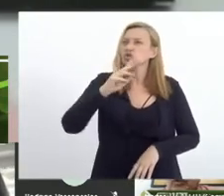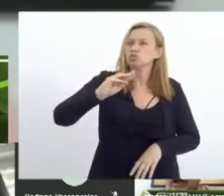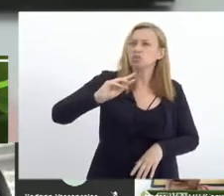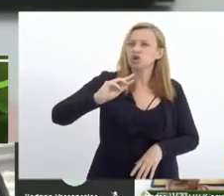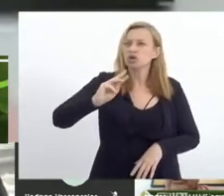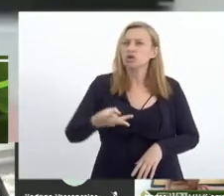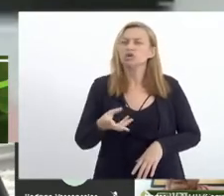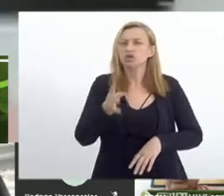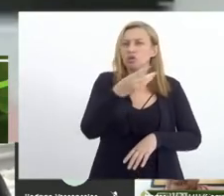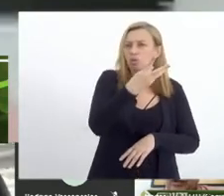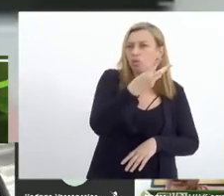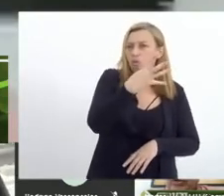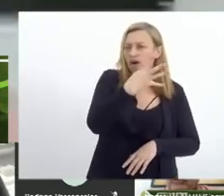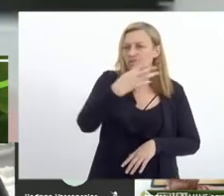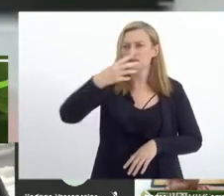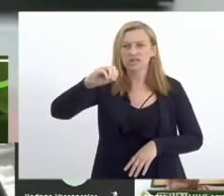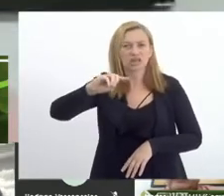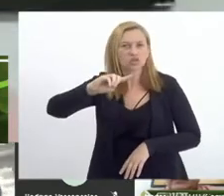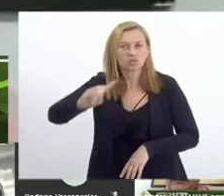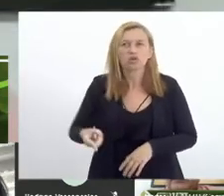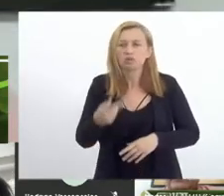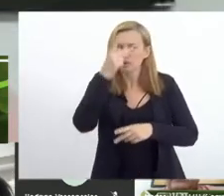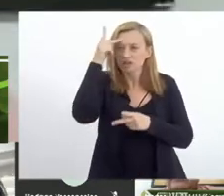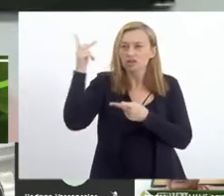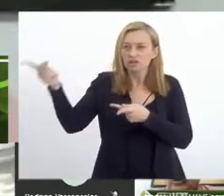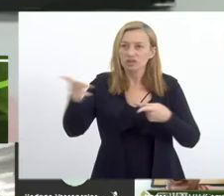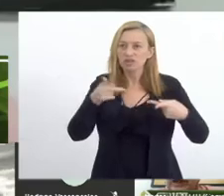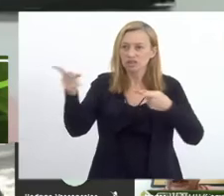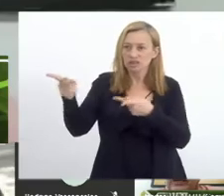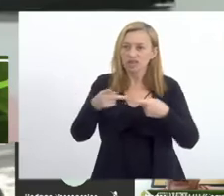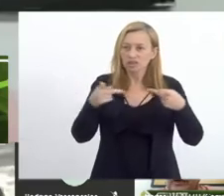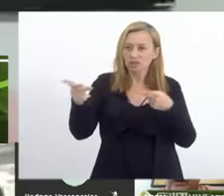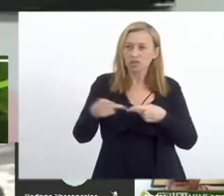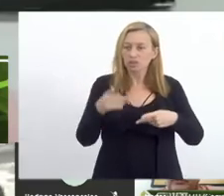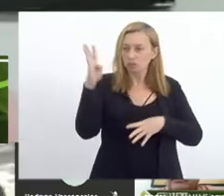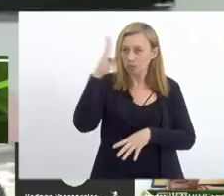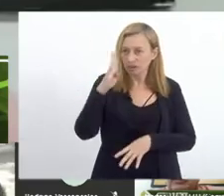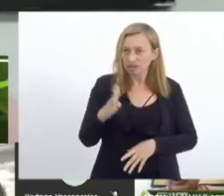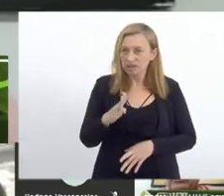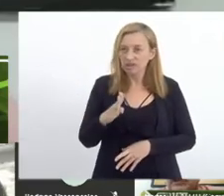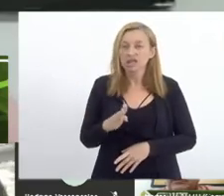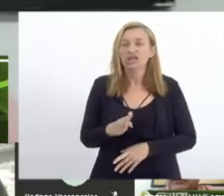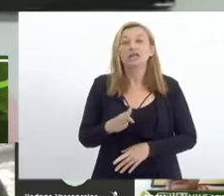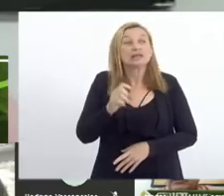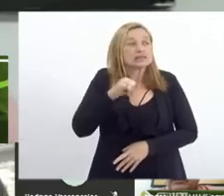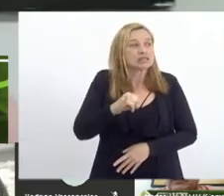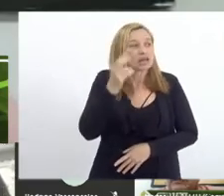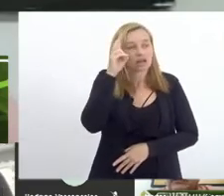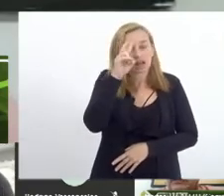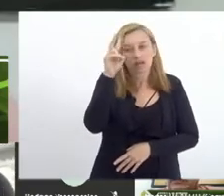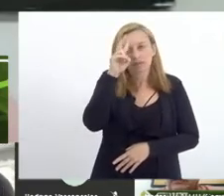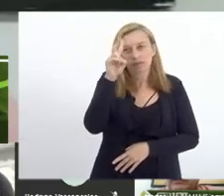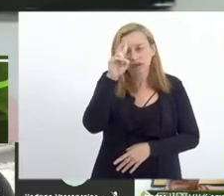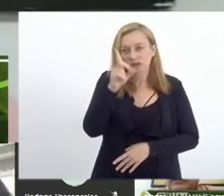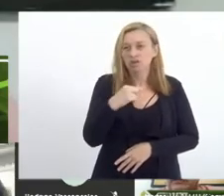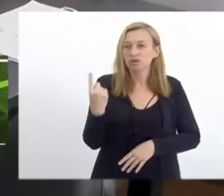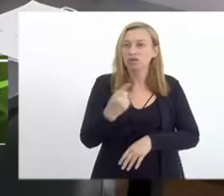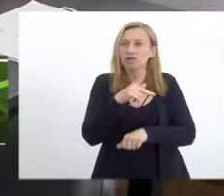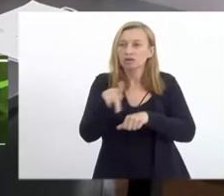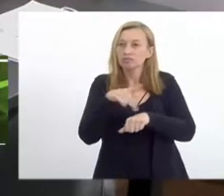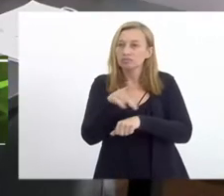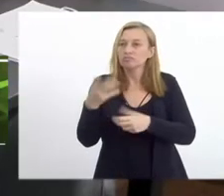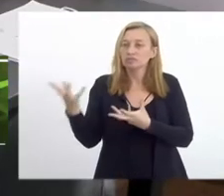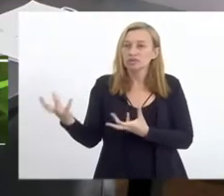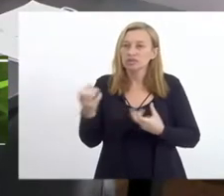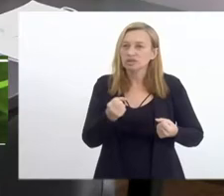e 400 mil visitantes internacionais. E se nós lembrarmos que o nosso país